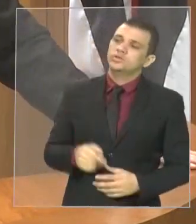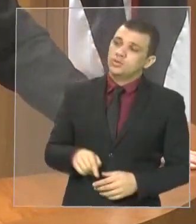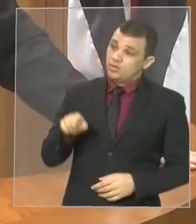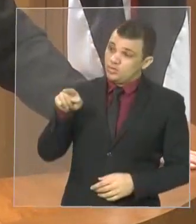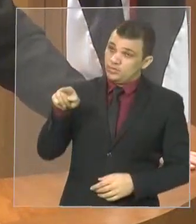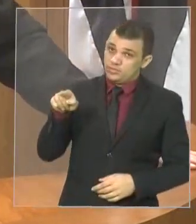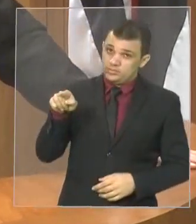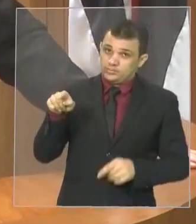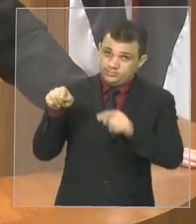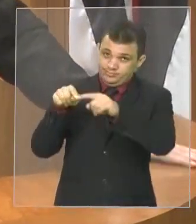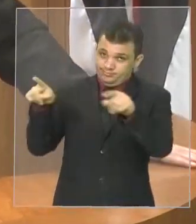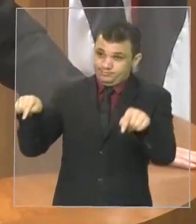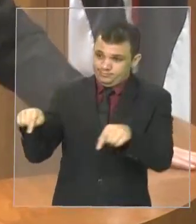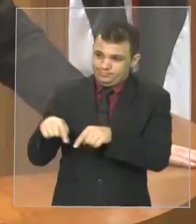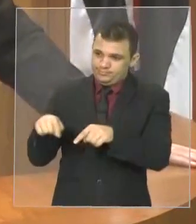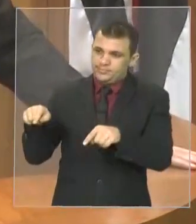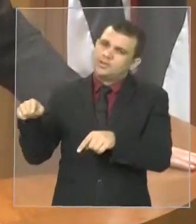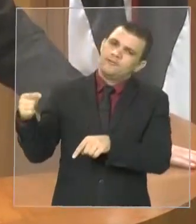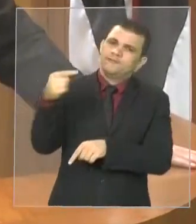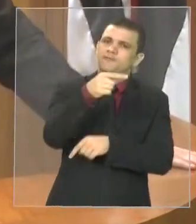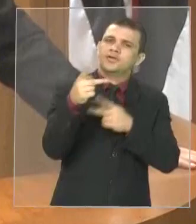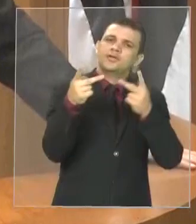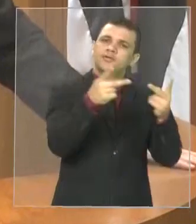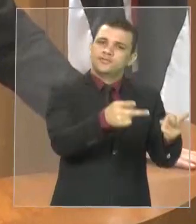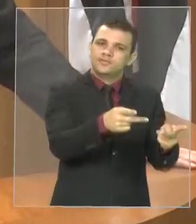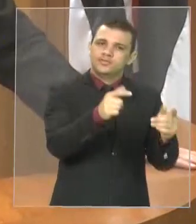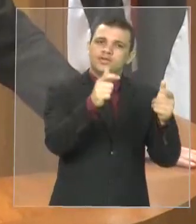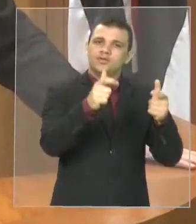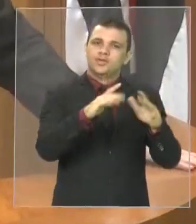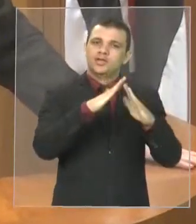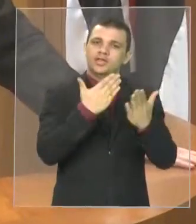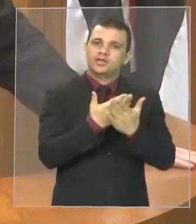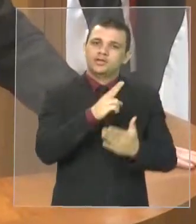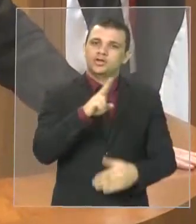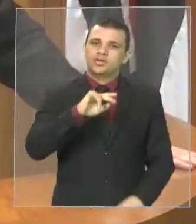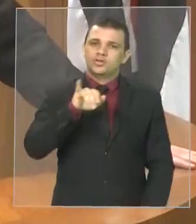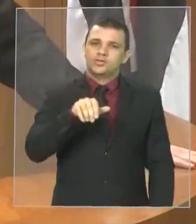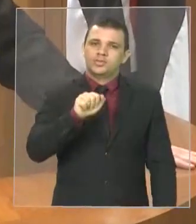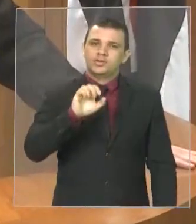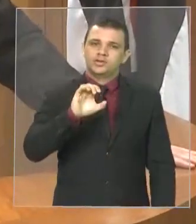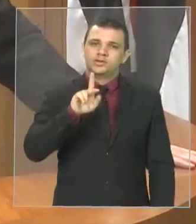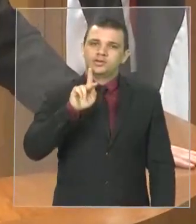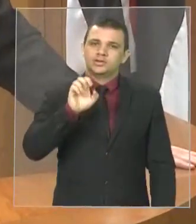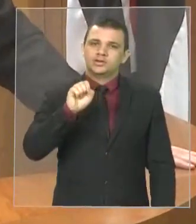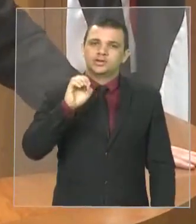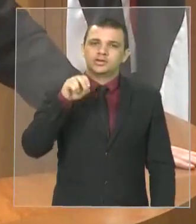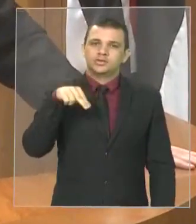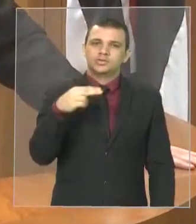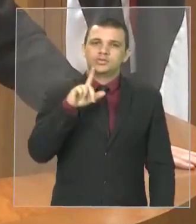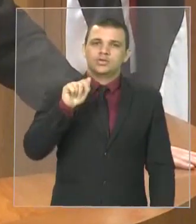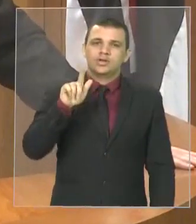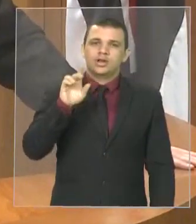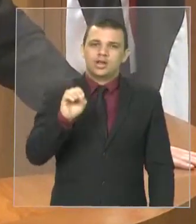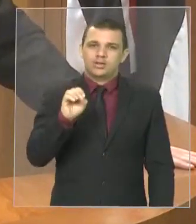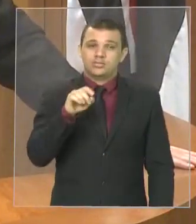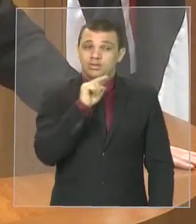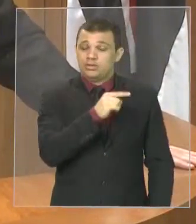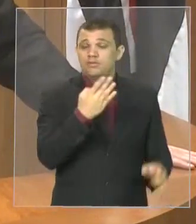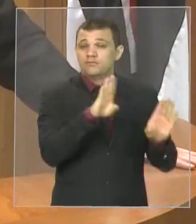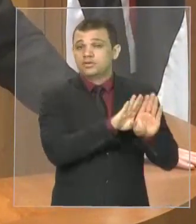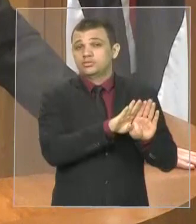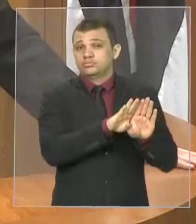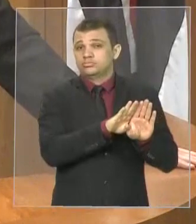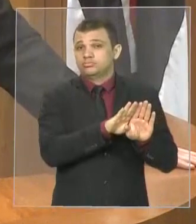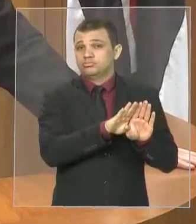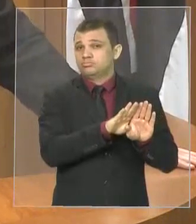Jackson Lago, por exemplo, que está fechada e está sem funcionar porque nunca foi entregue a reforma que foi prometida.